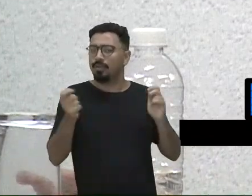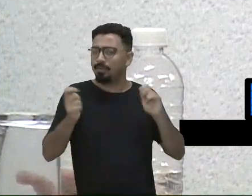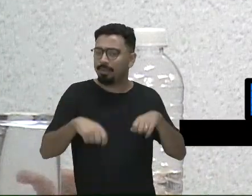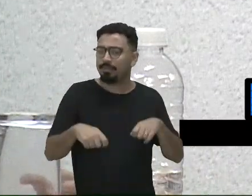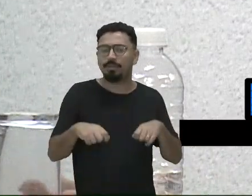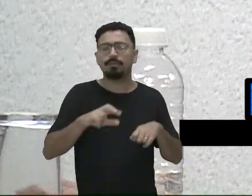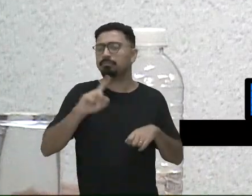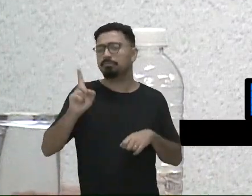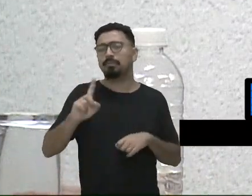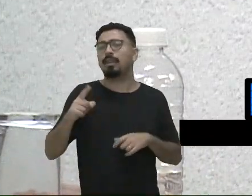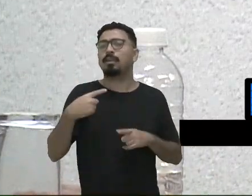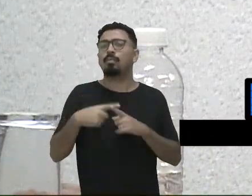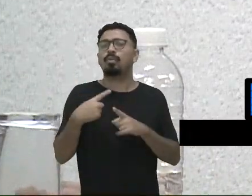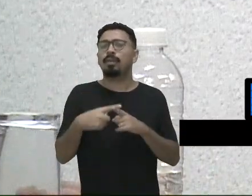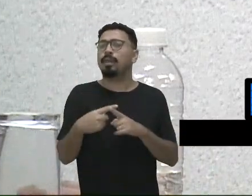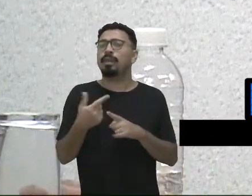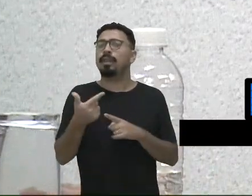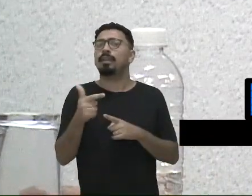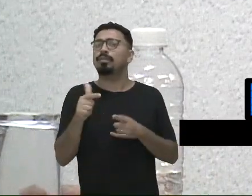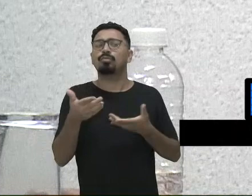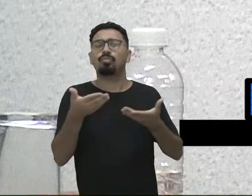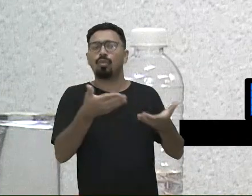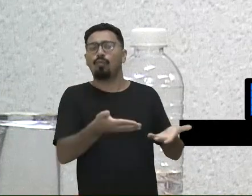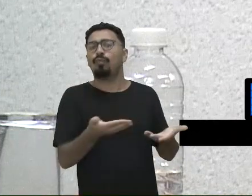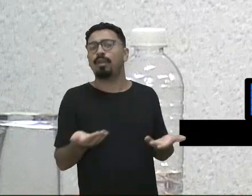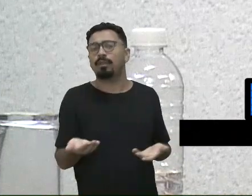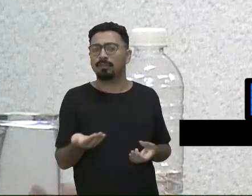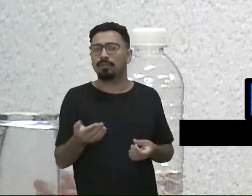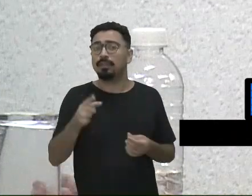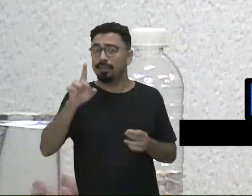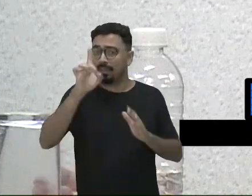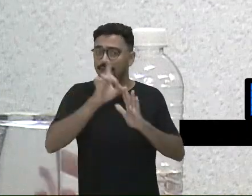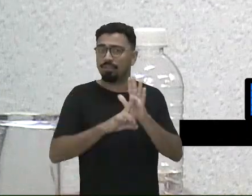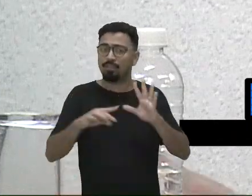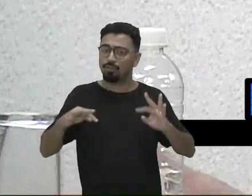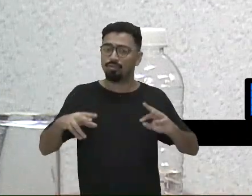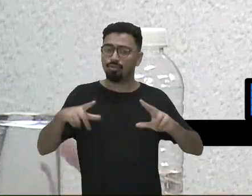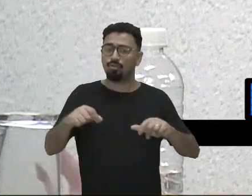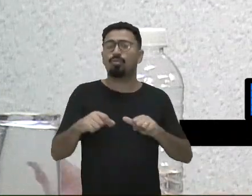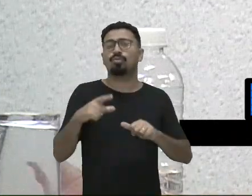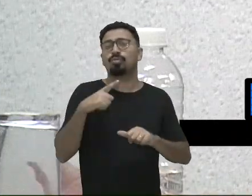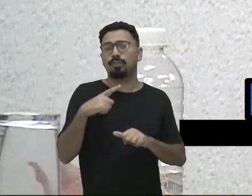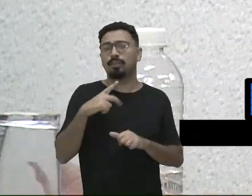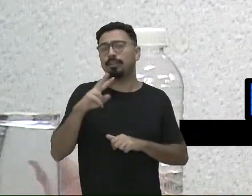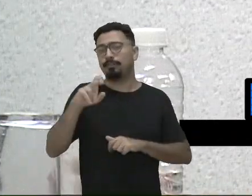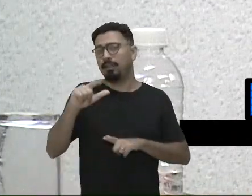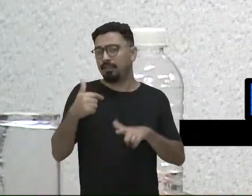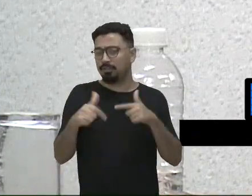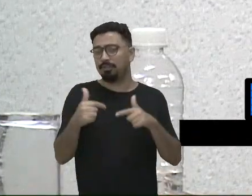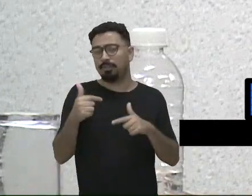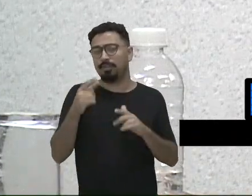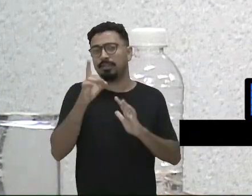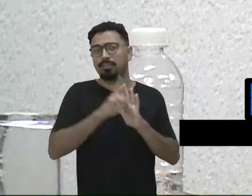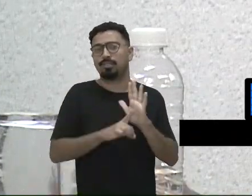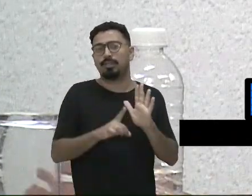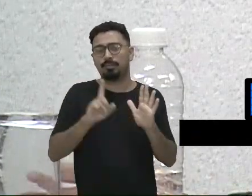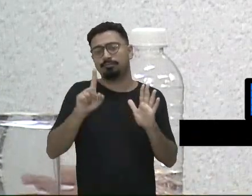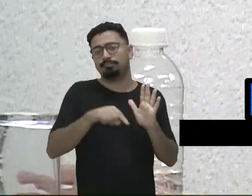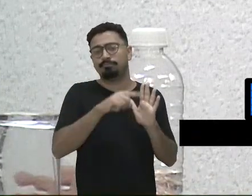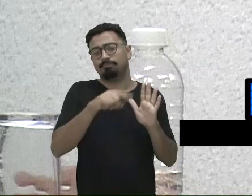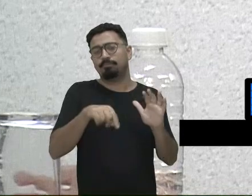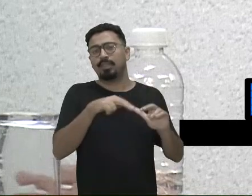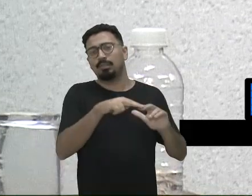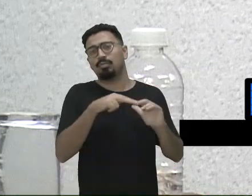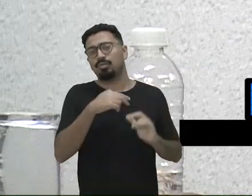negado. Emprego é direito de todo cidadão e cidadã. E a gente tem esse direito negado por